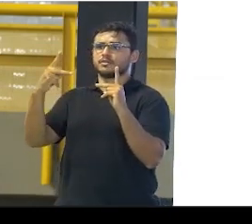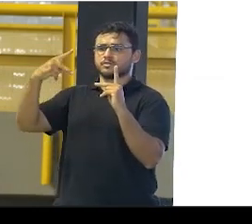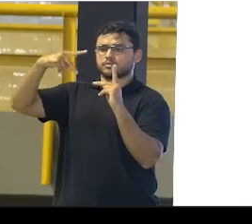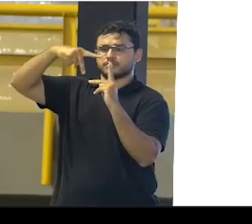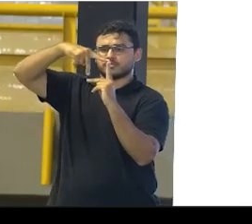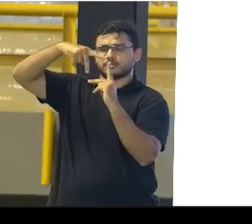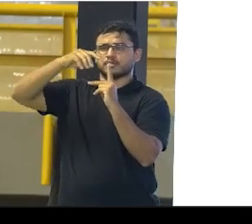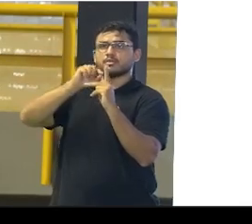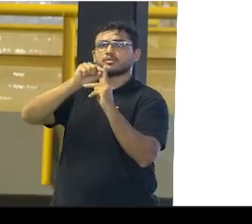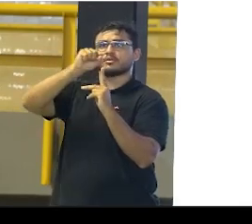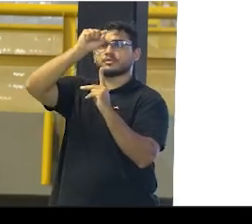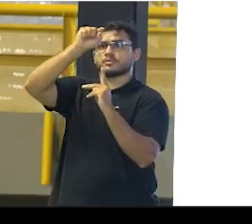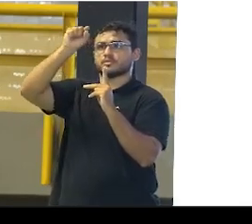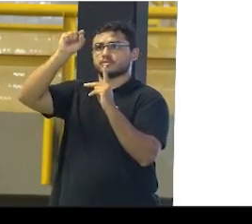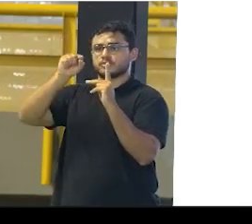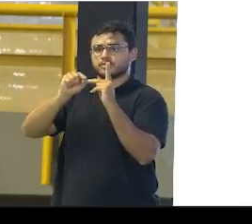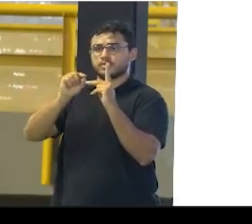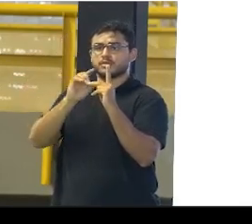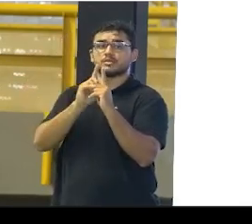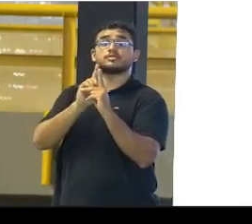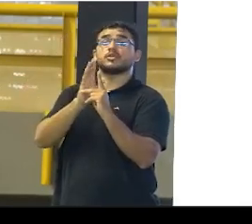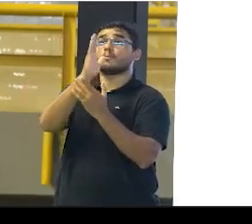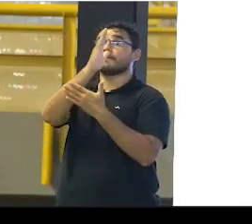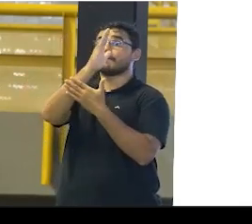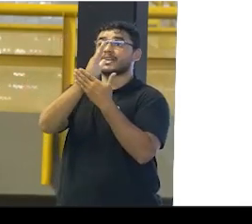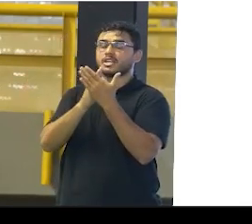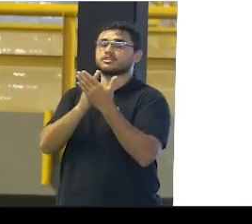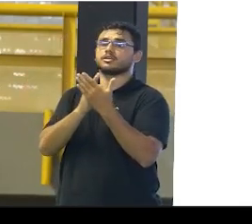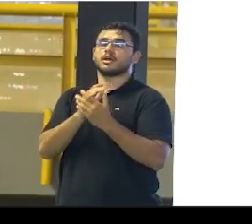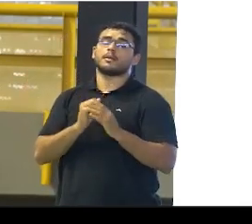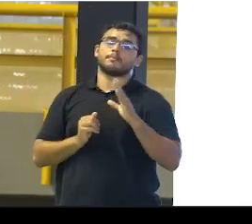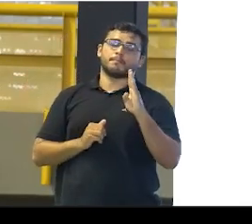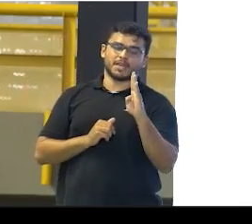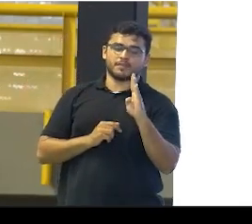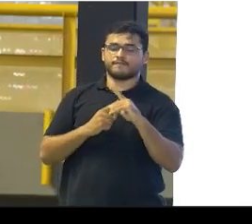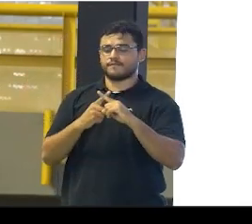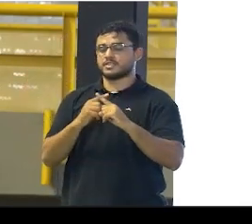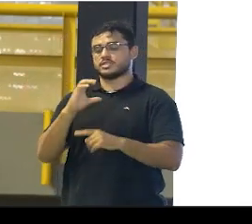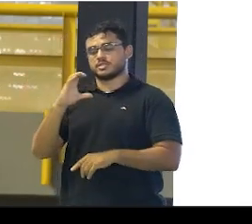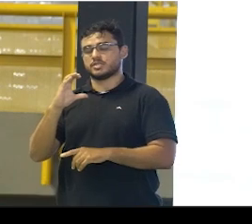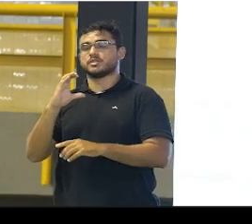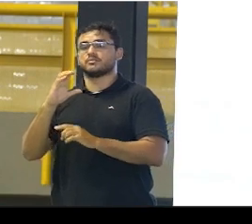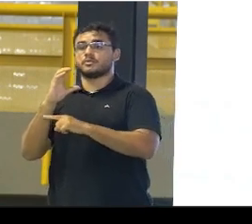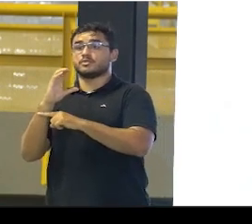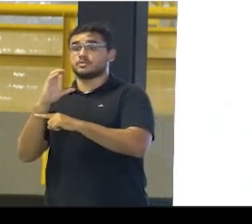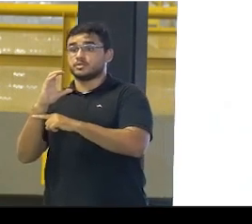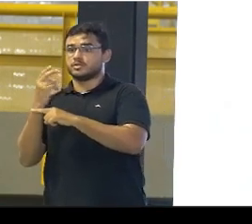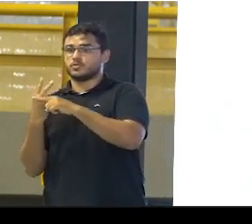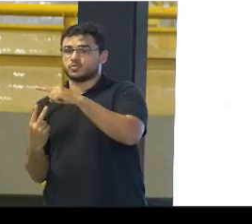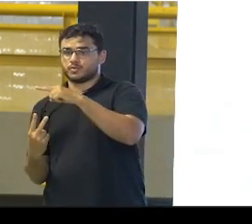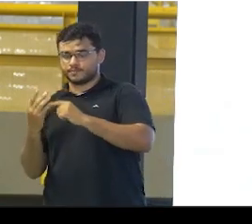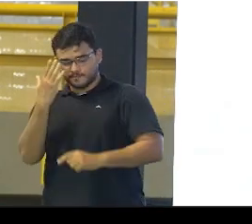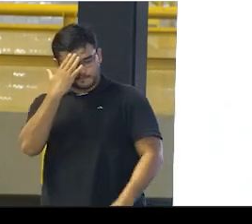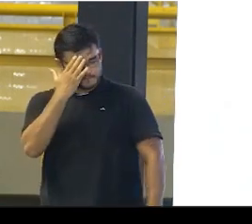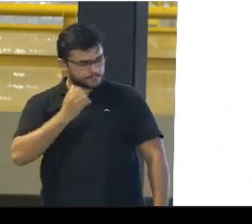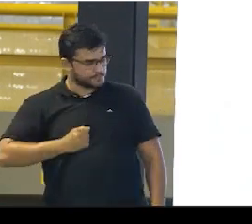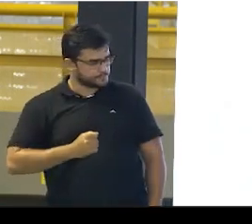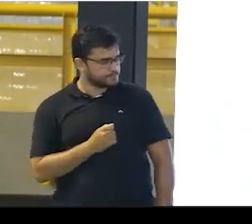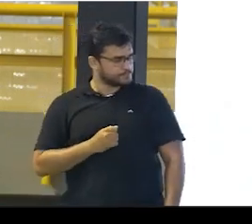ângulos iguais, ele ganha o nome de retângulo. Então todo retângulo é